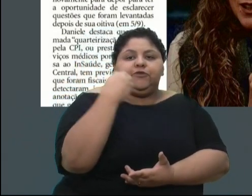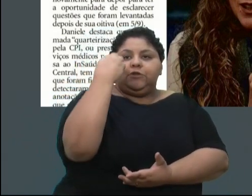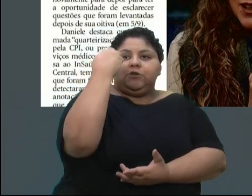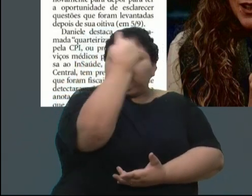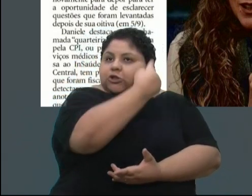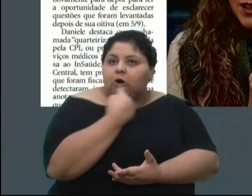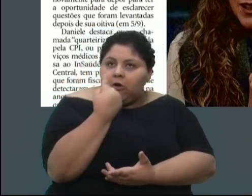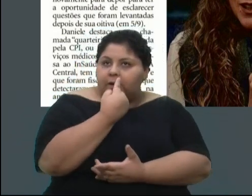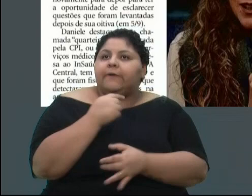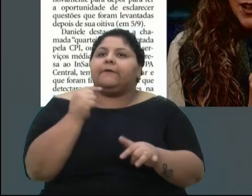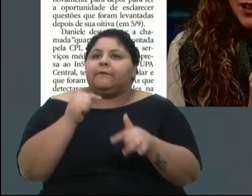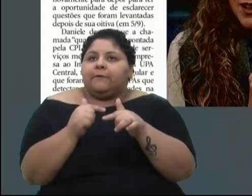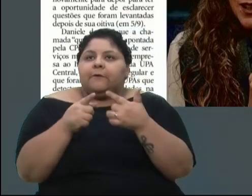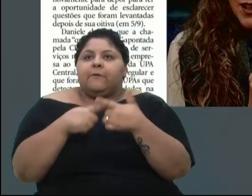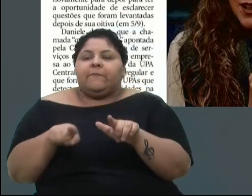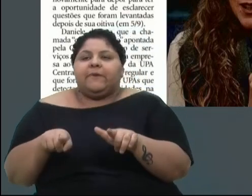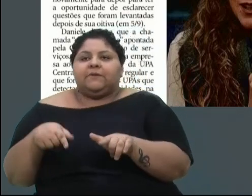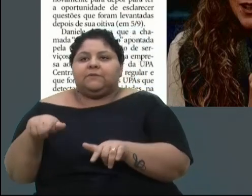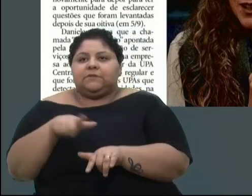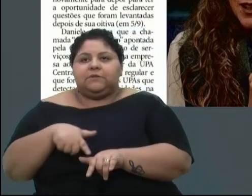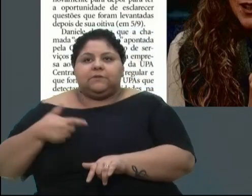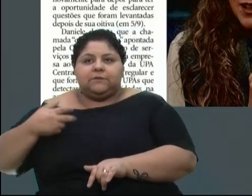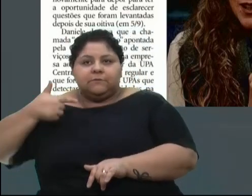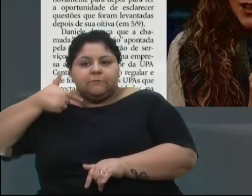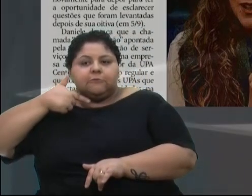a gente sempre consegue repor.